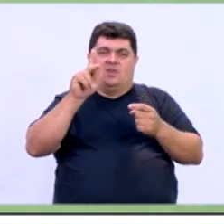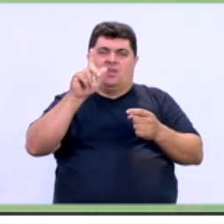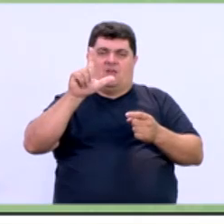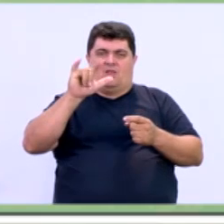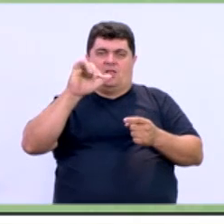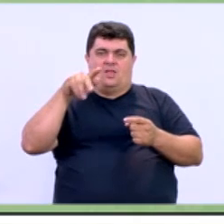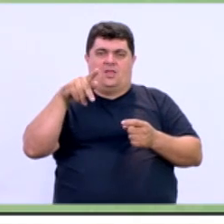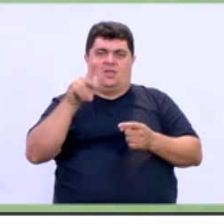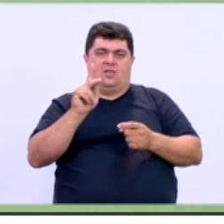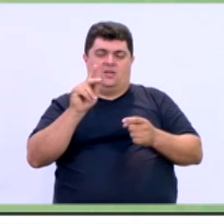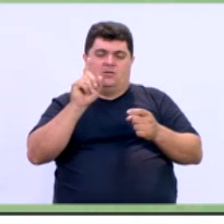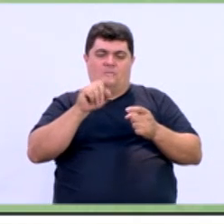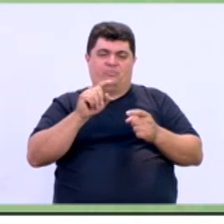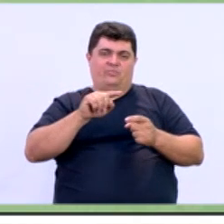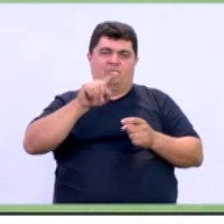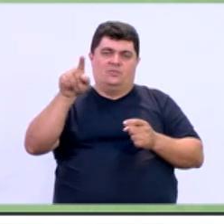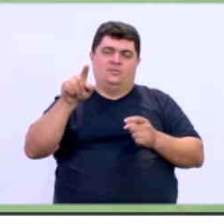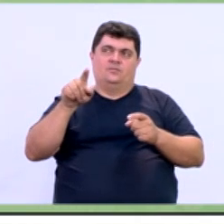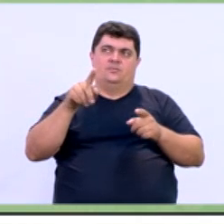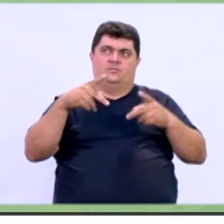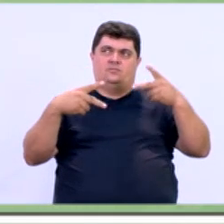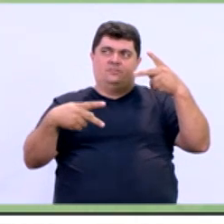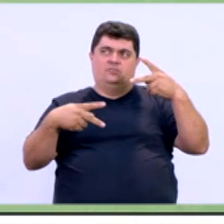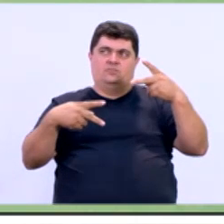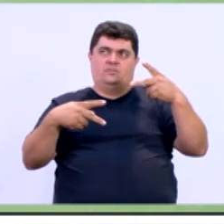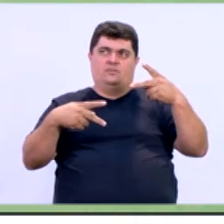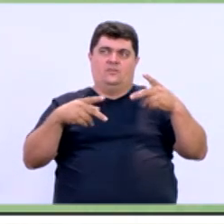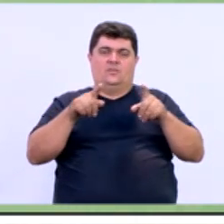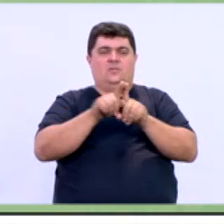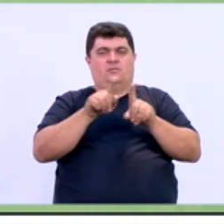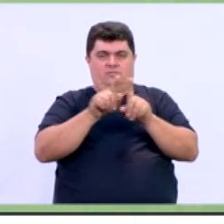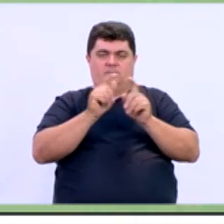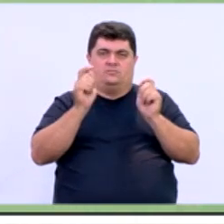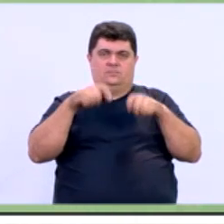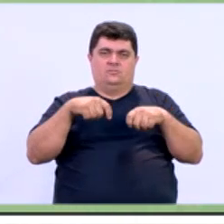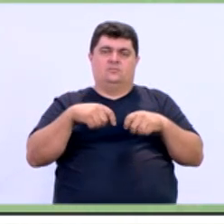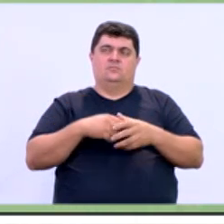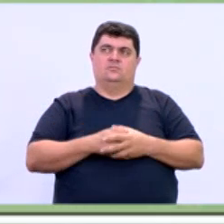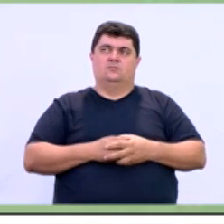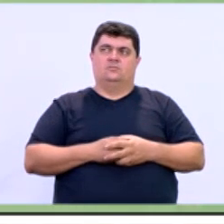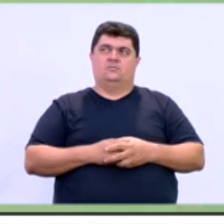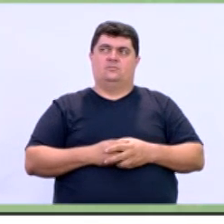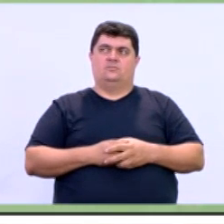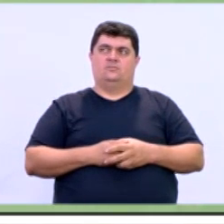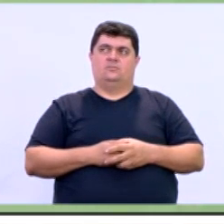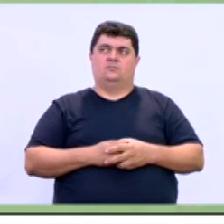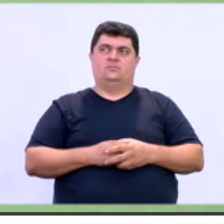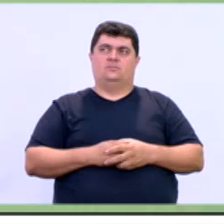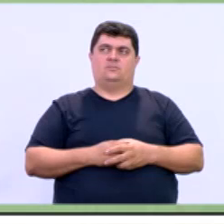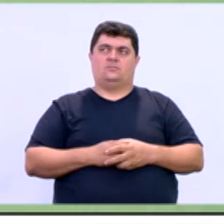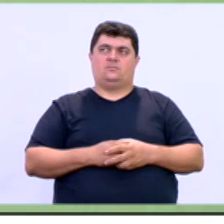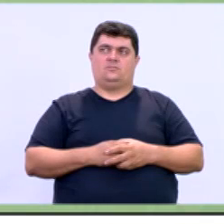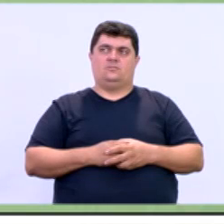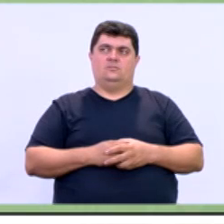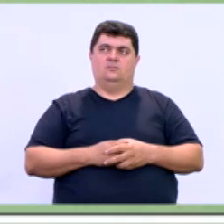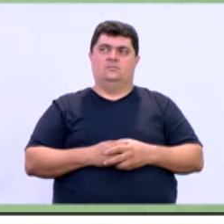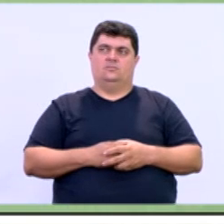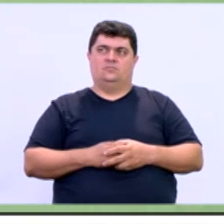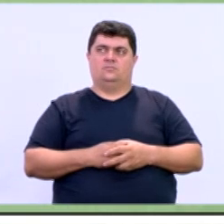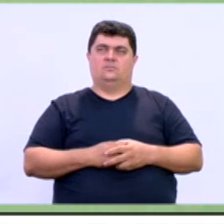Aí eu fecharia o hiperlink, fecharia o parágrafo. A esse nome nós damos